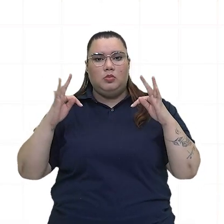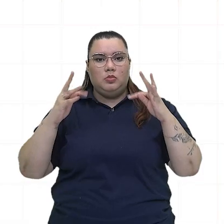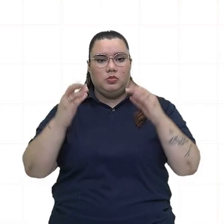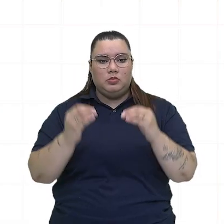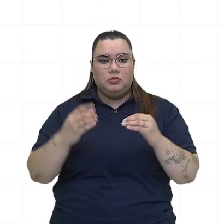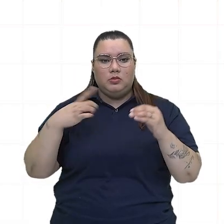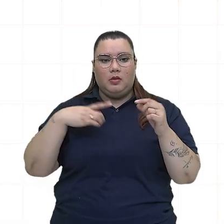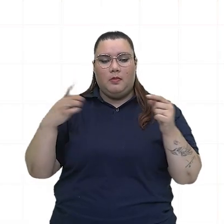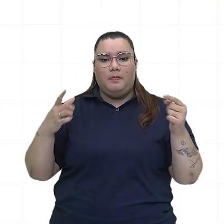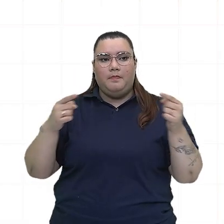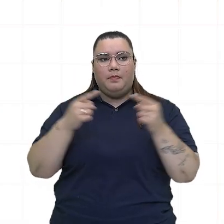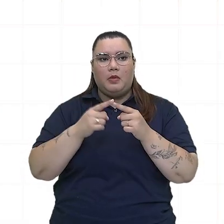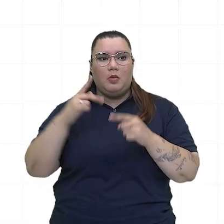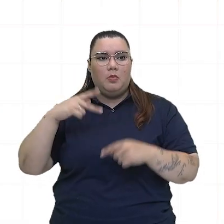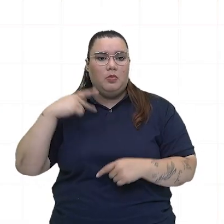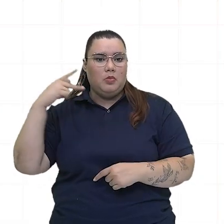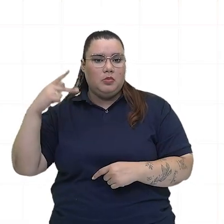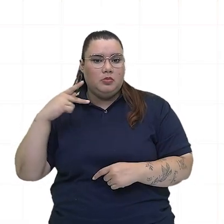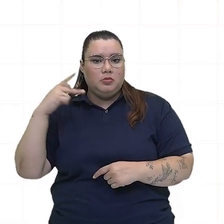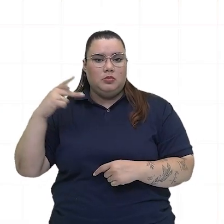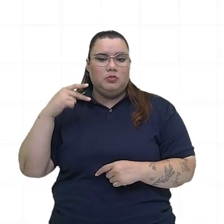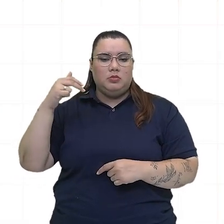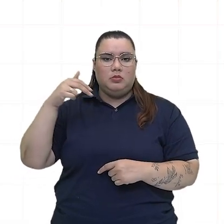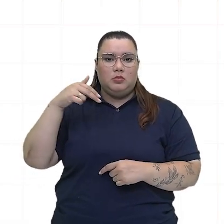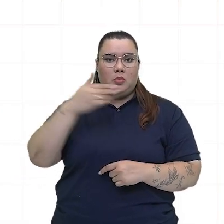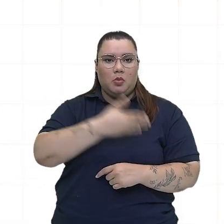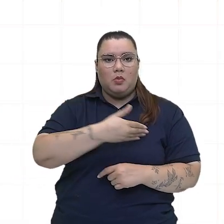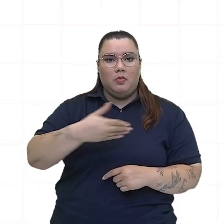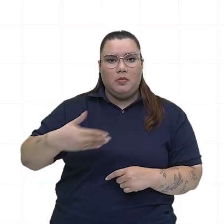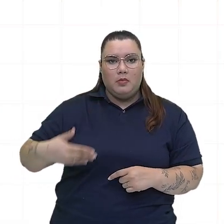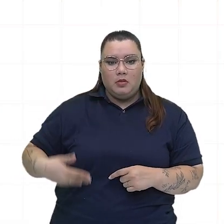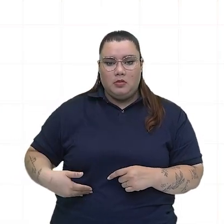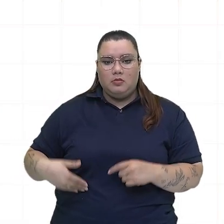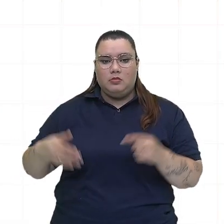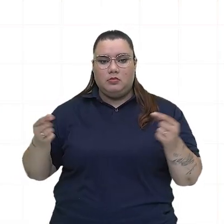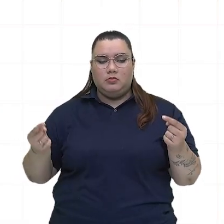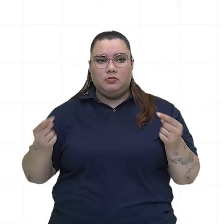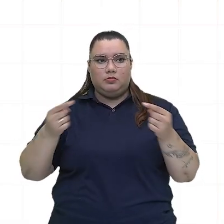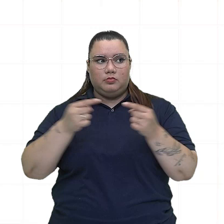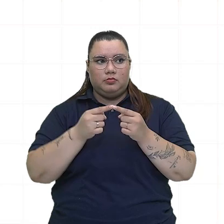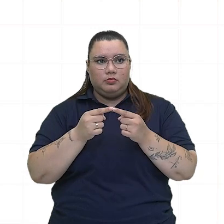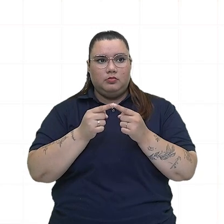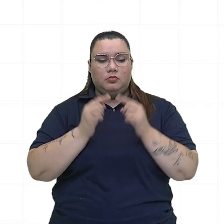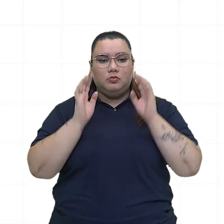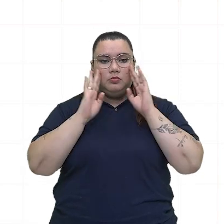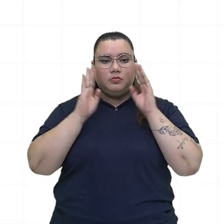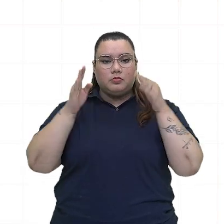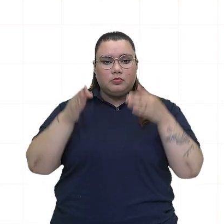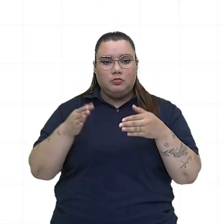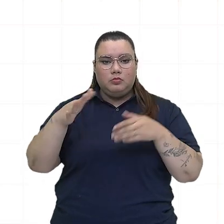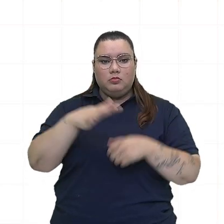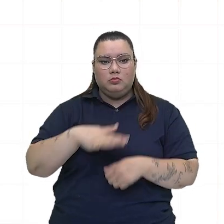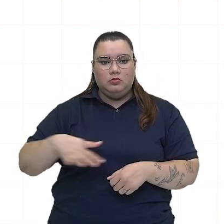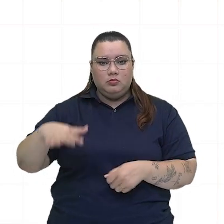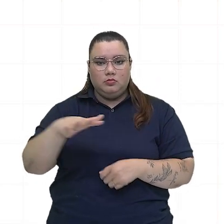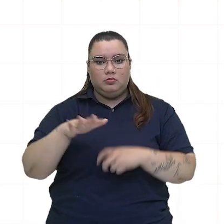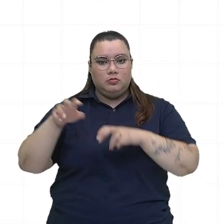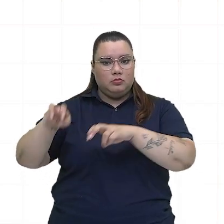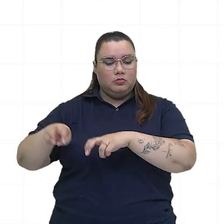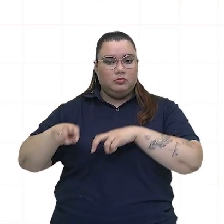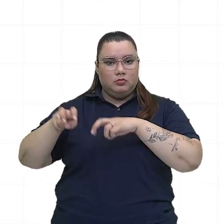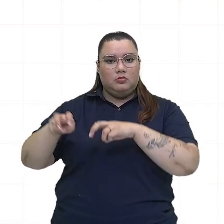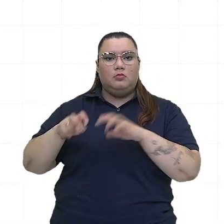nacionais, né, relacionadas às políticas públicas, na verdade, voltadas ali para o setor